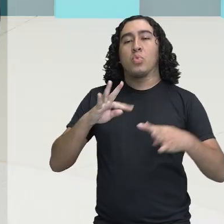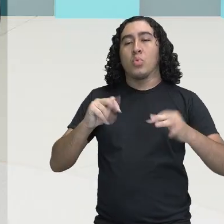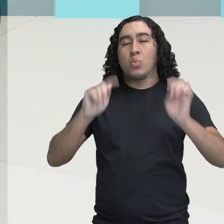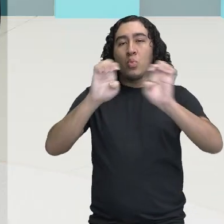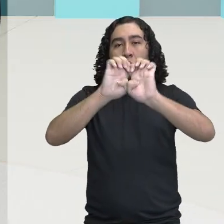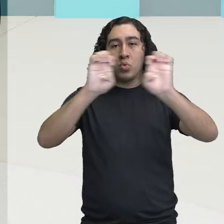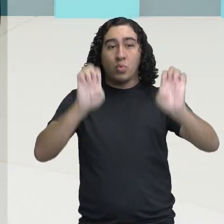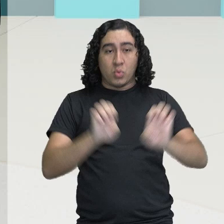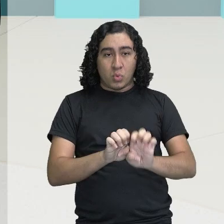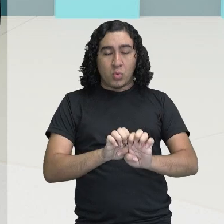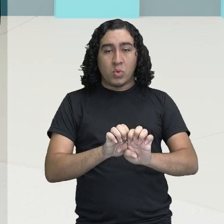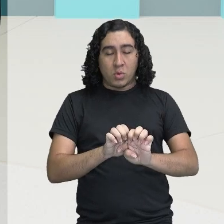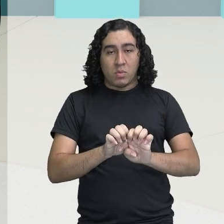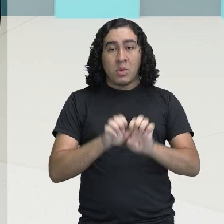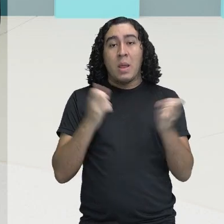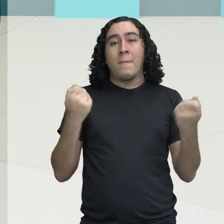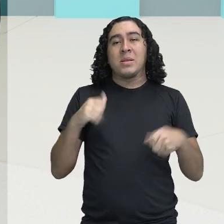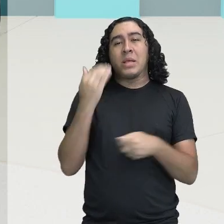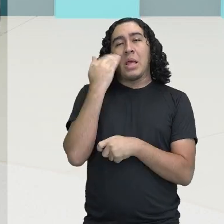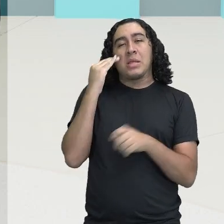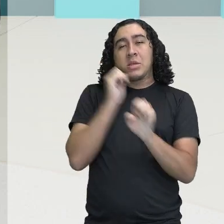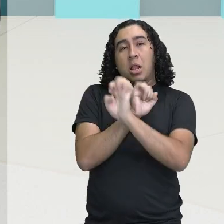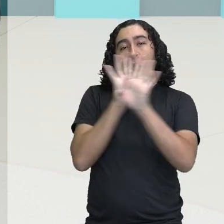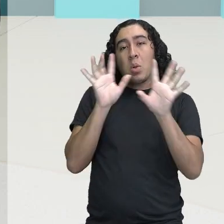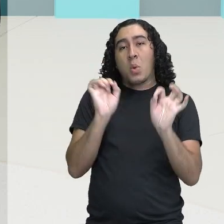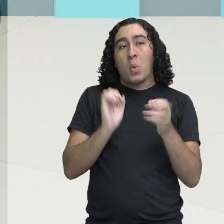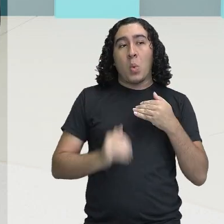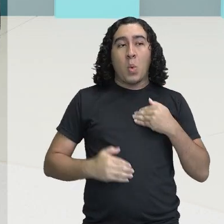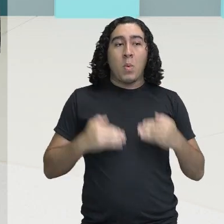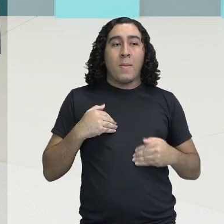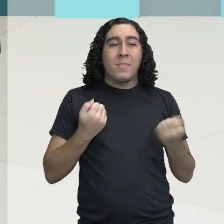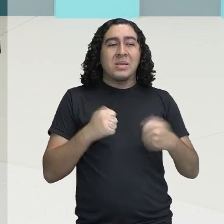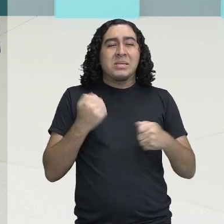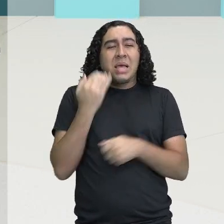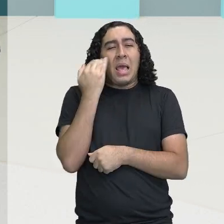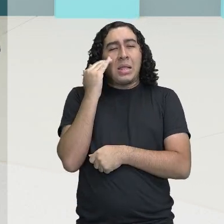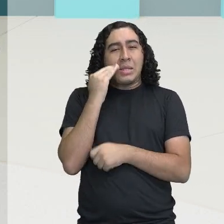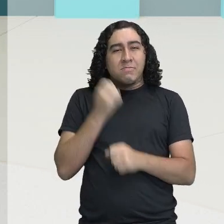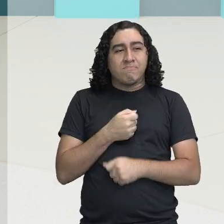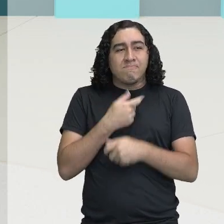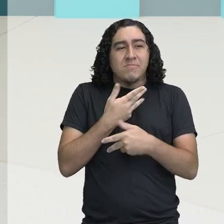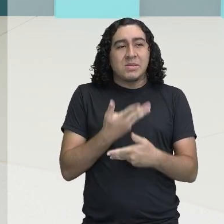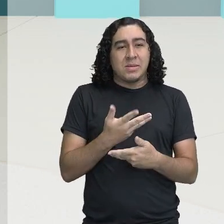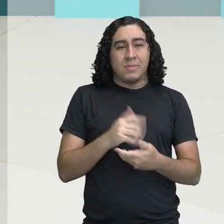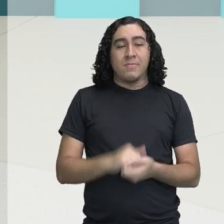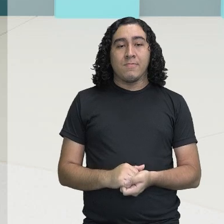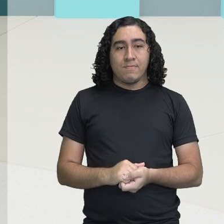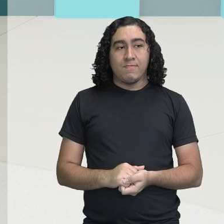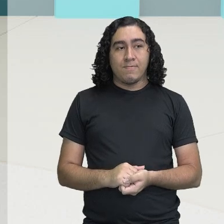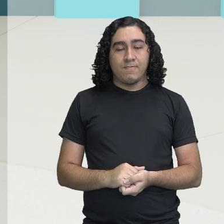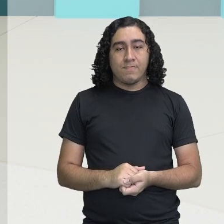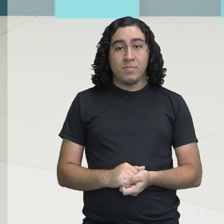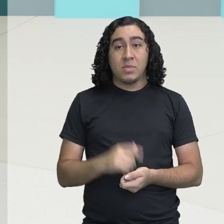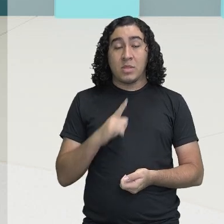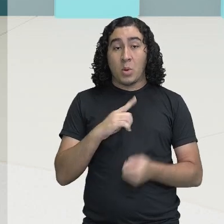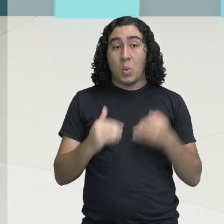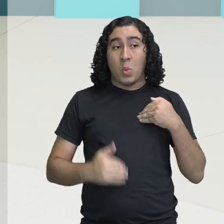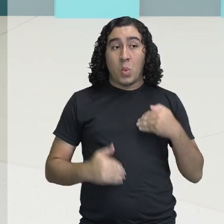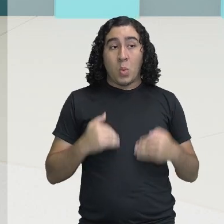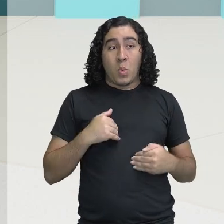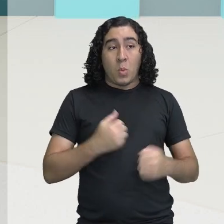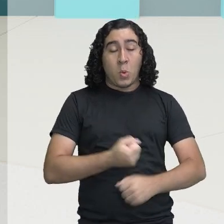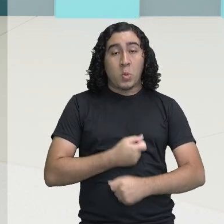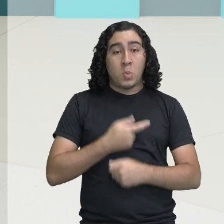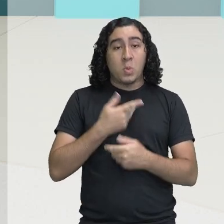Expressar. O corpo precisa manifestar. E quando falamos desse corpo que manifesta, esse corpo